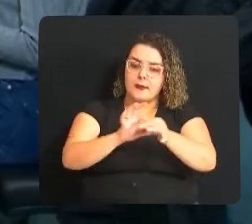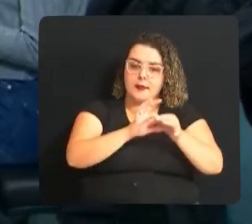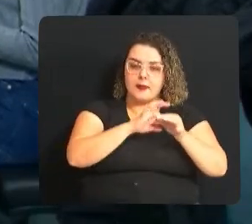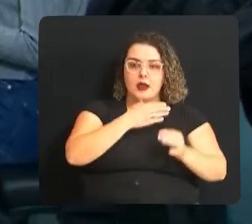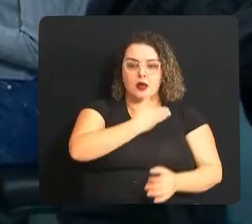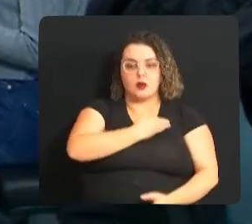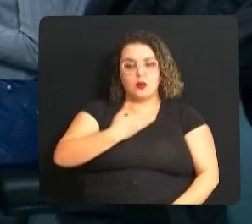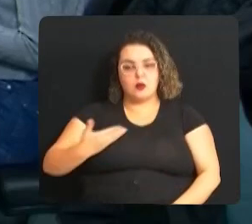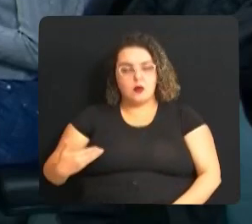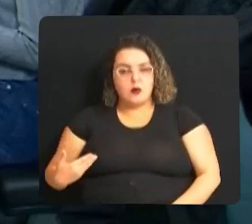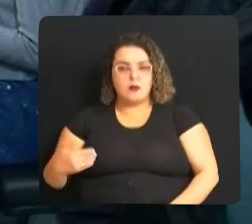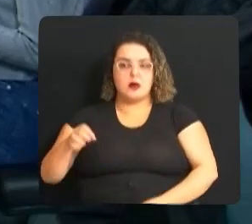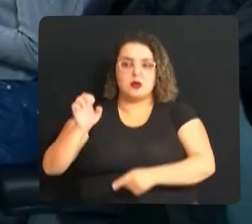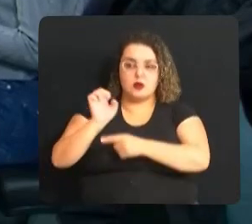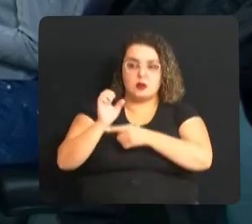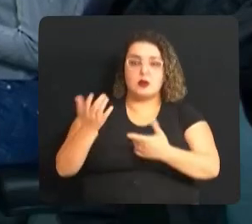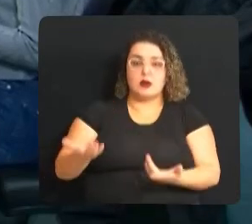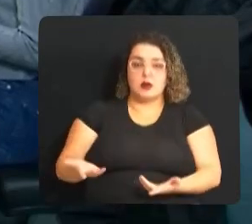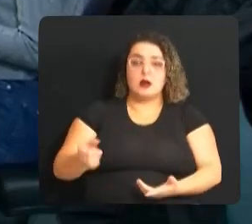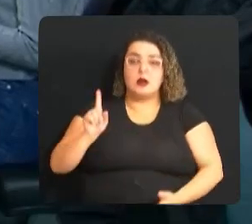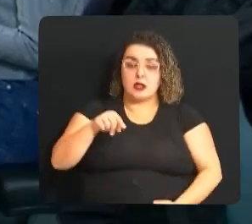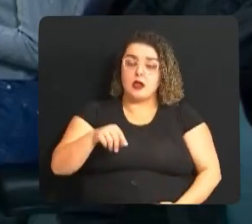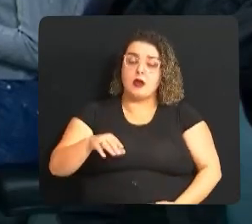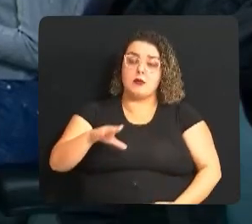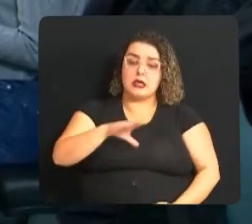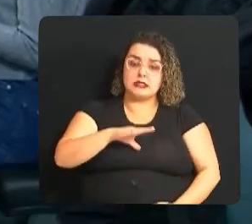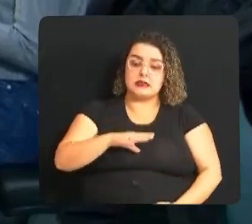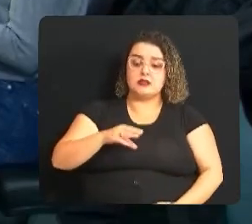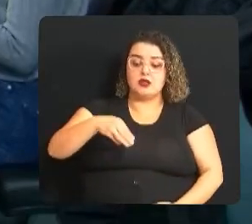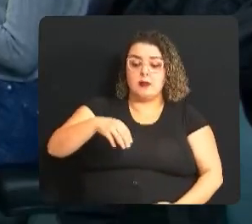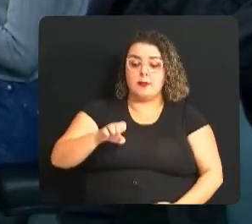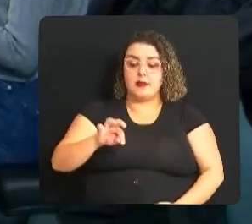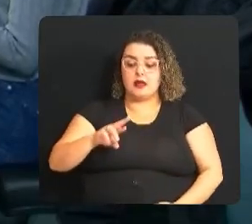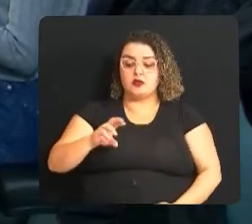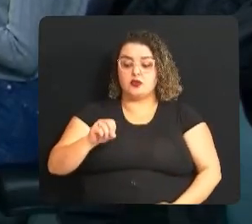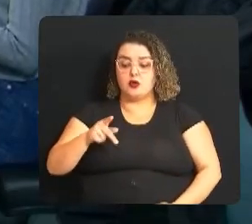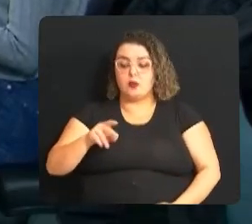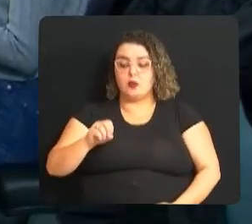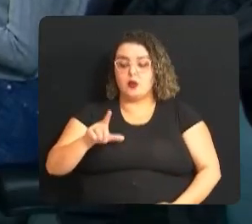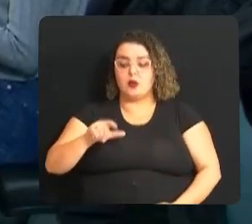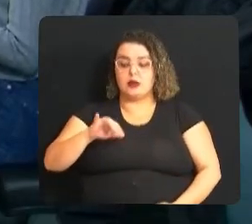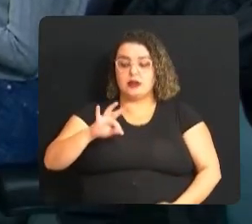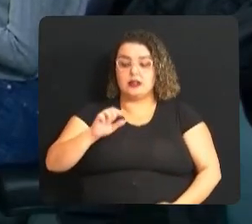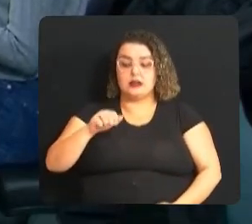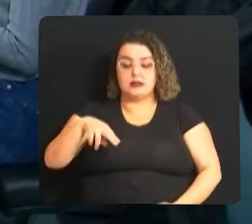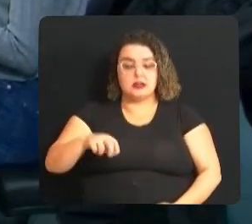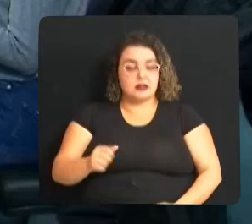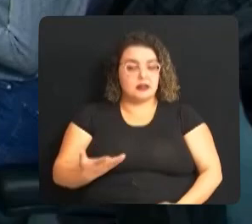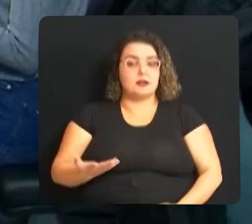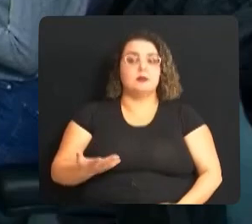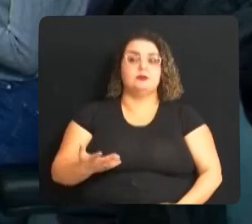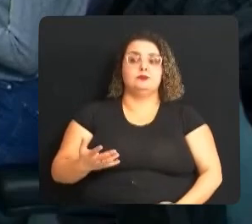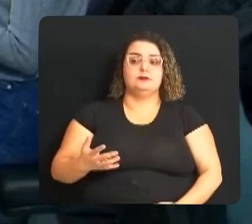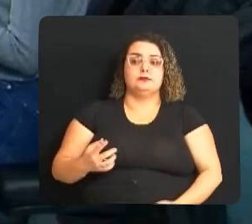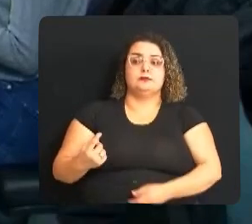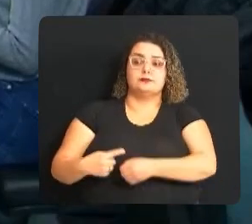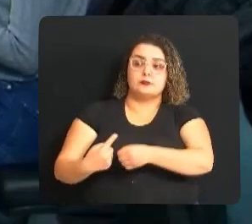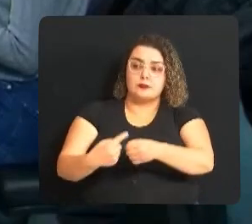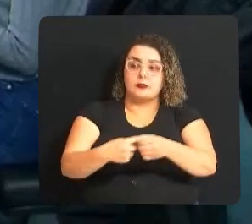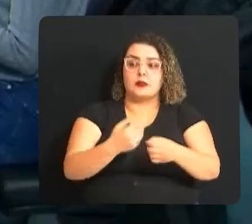essa ligação com o governo do estado, haja vista que é uma cidade metropolitana, uma cidade que contempla